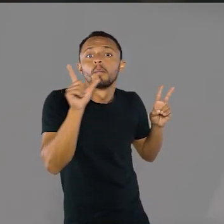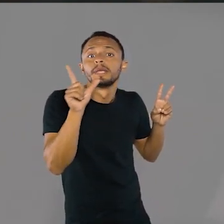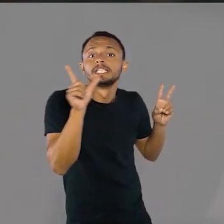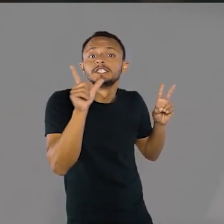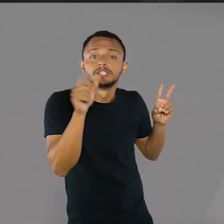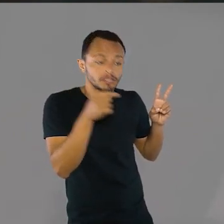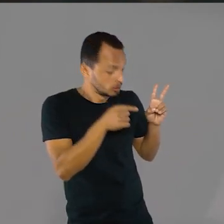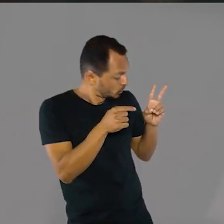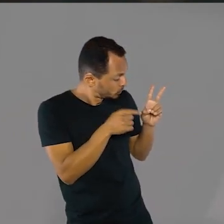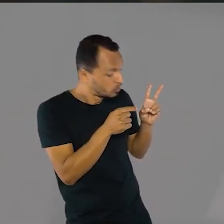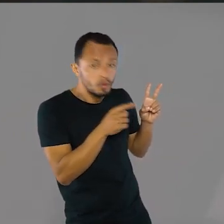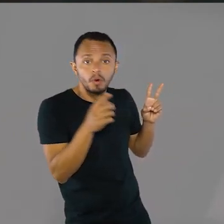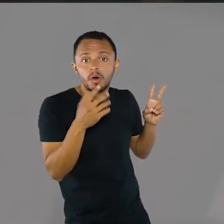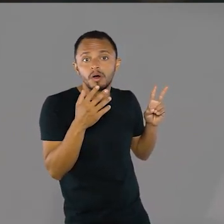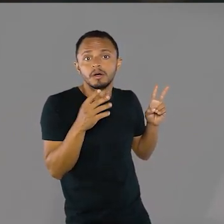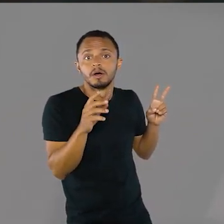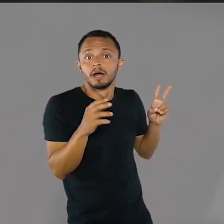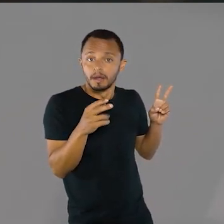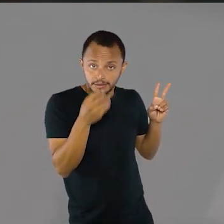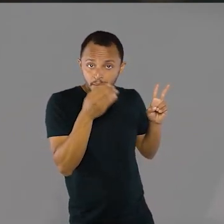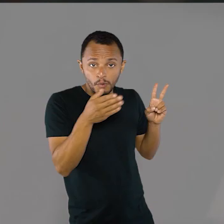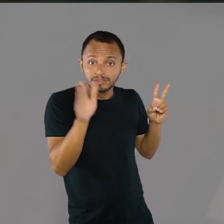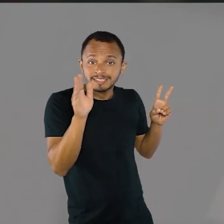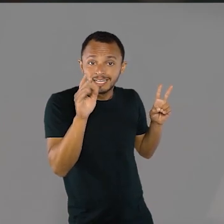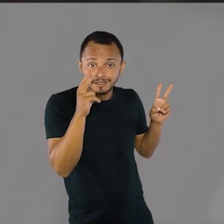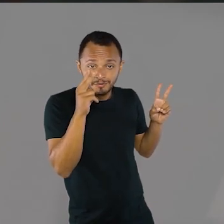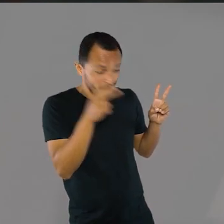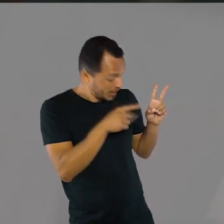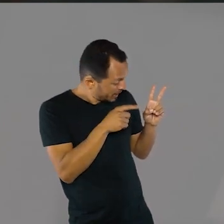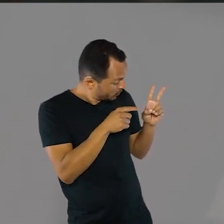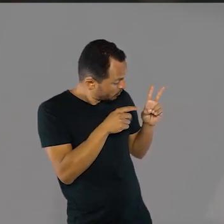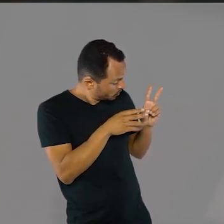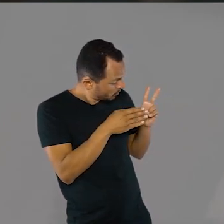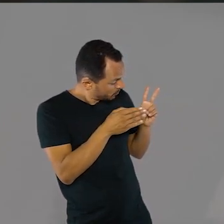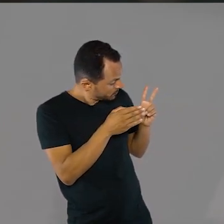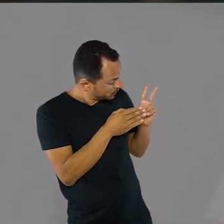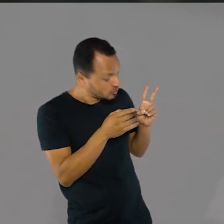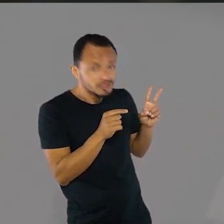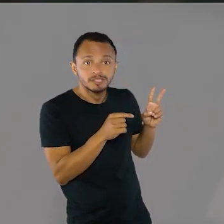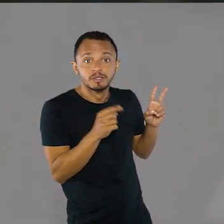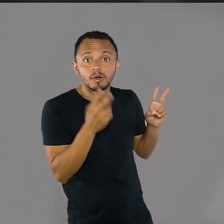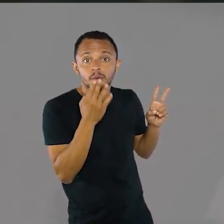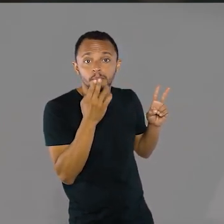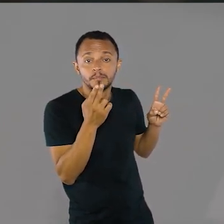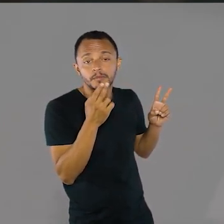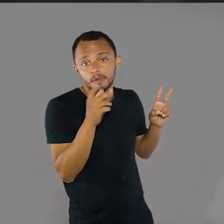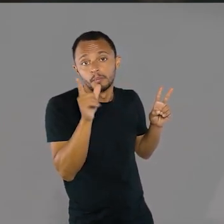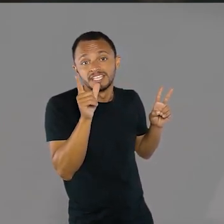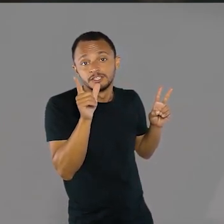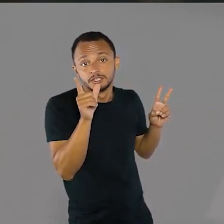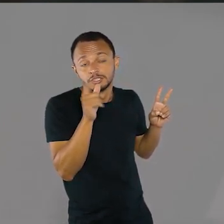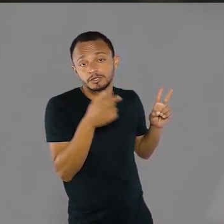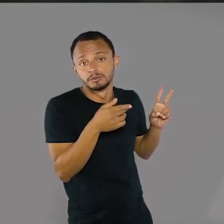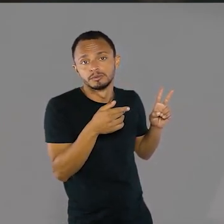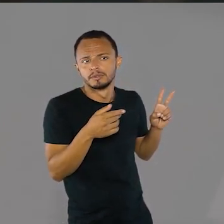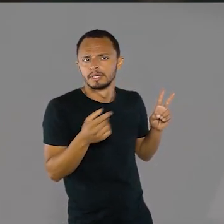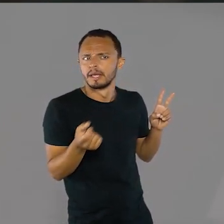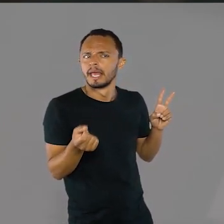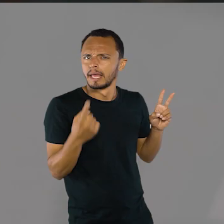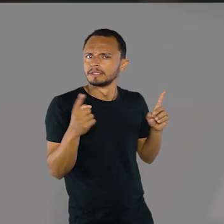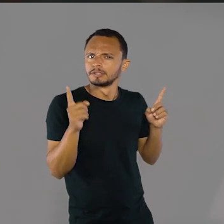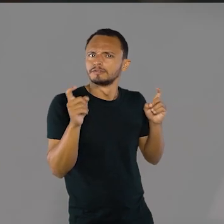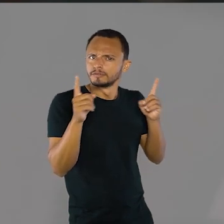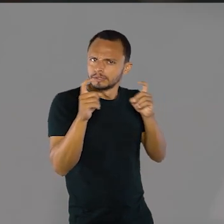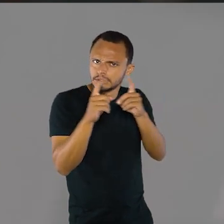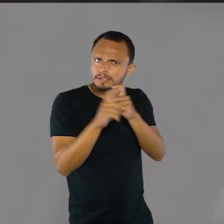pintinho aparecendo. E aí é difícil retornar à aula, sabe? E aí eu fico pensando